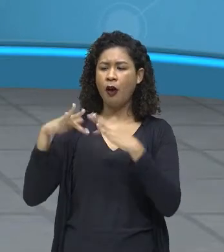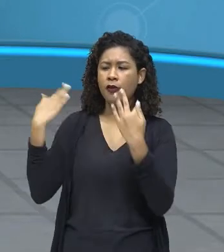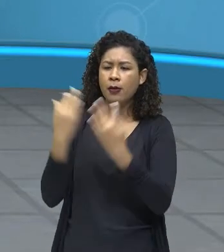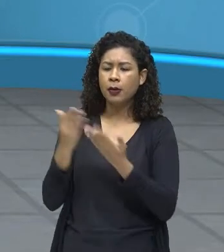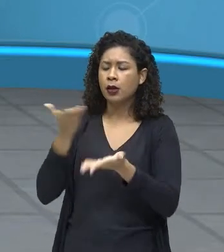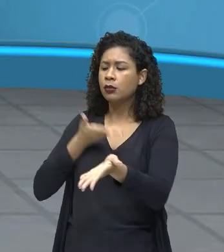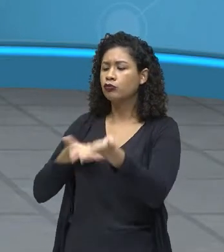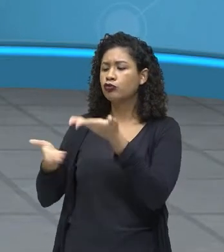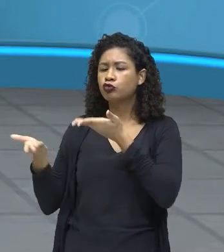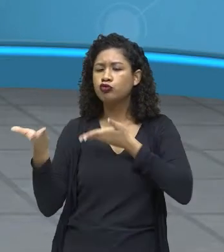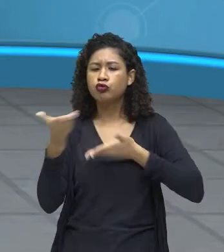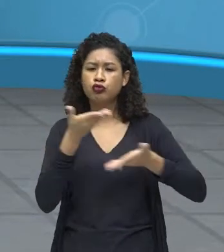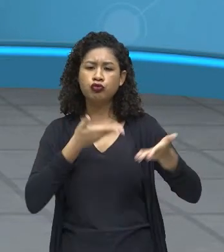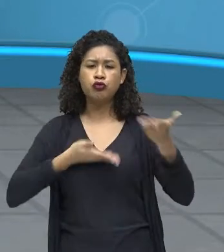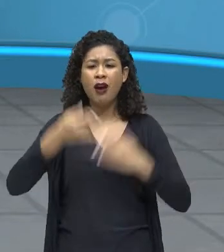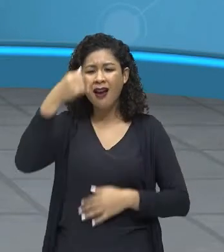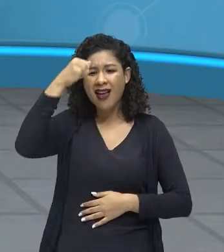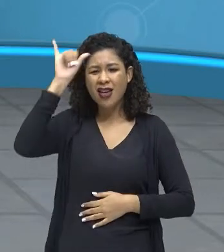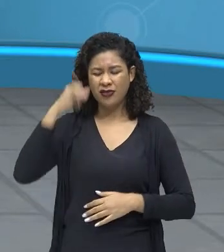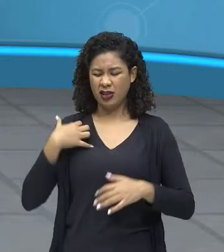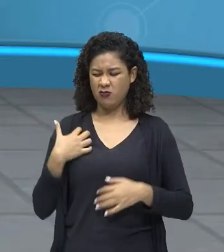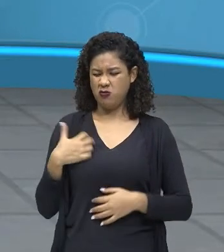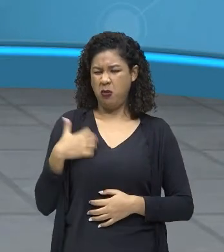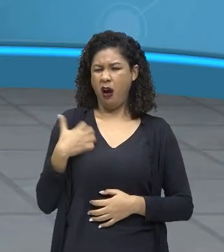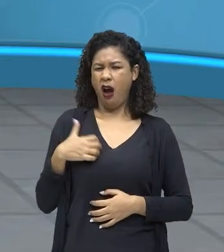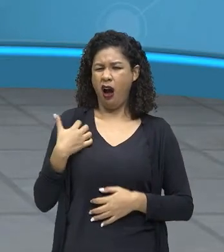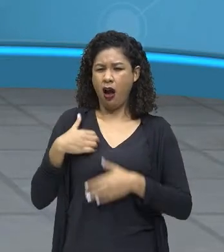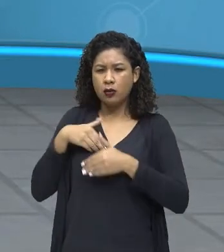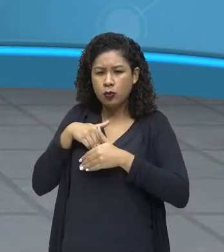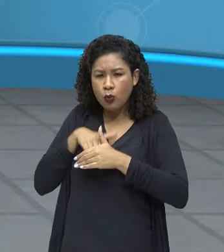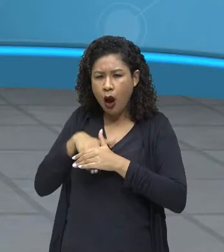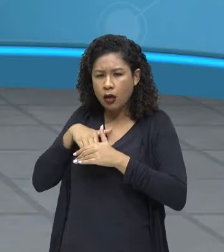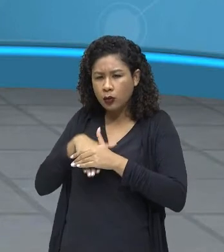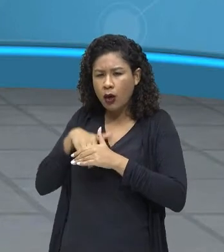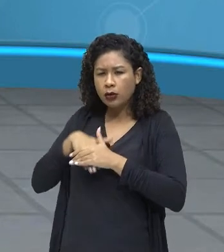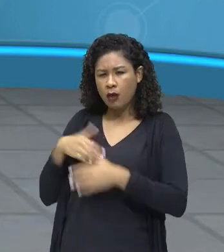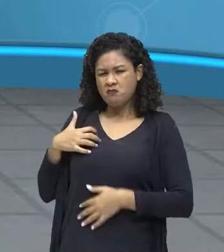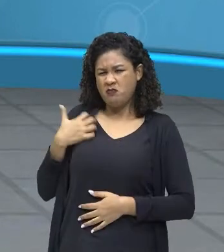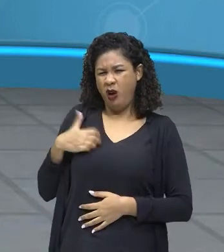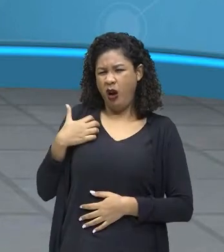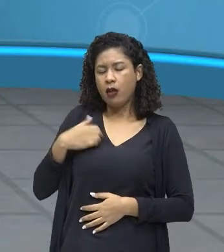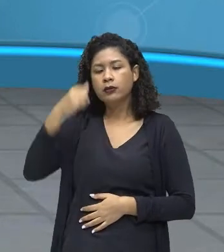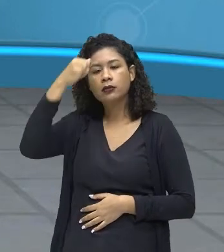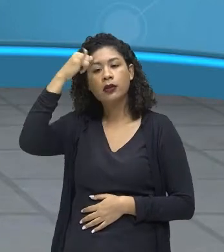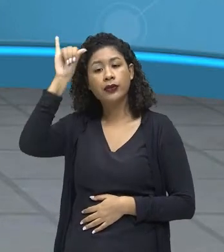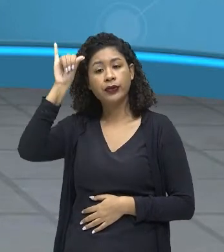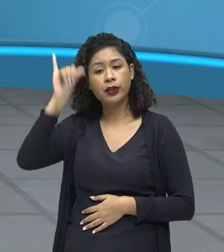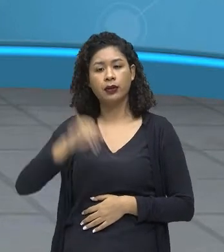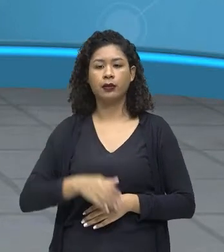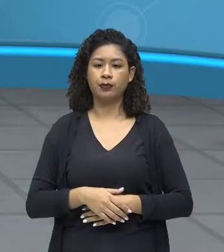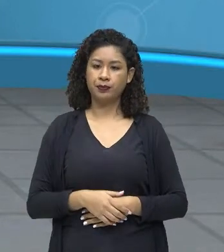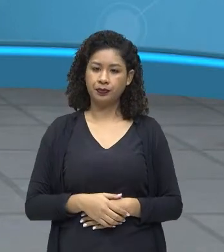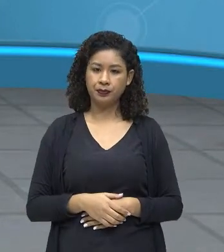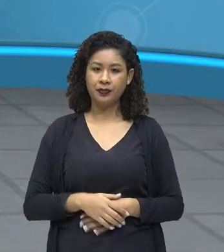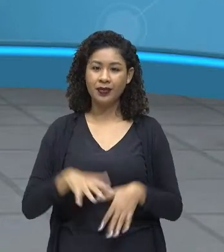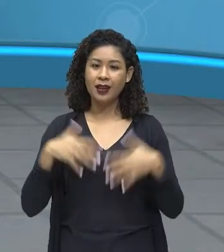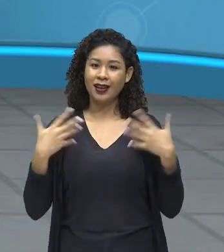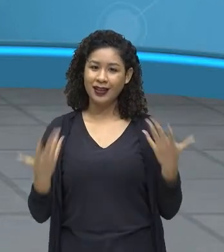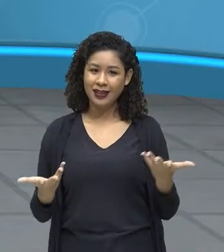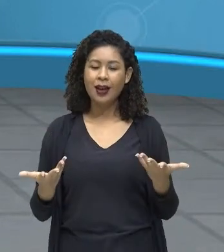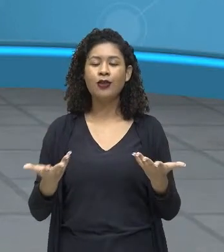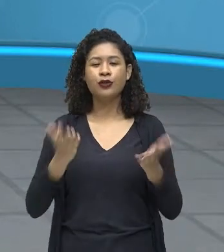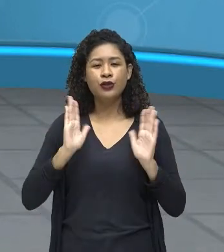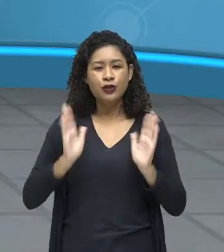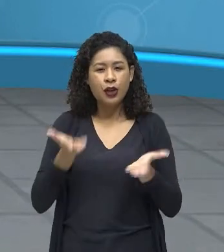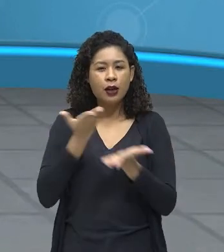seus amigos, para evitar o estresse, por exemplo, né, que pode levar ali a situações mais graves, tá bom? Então, vimos aí algumas